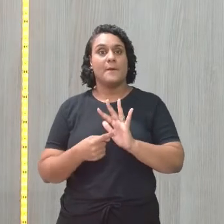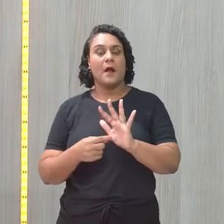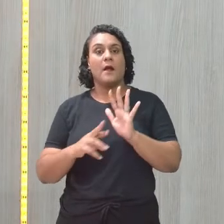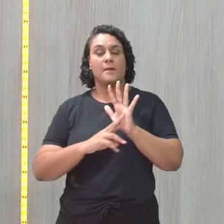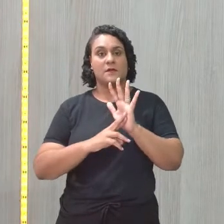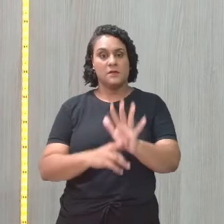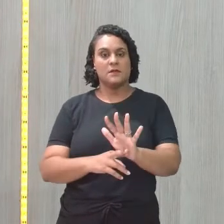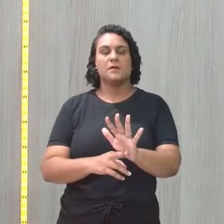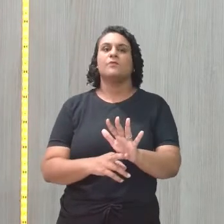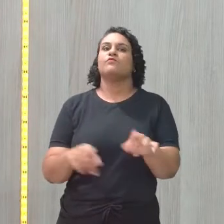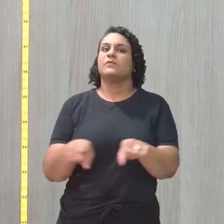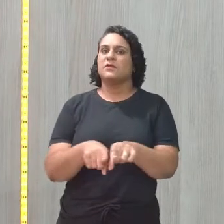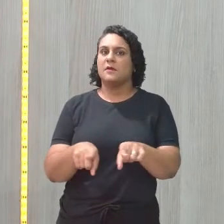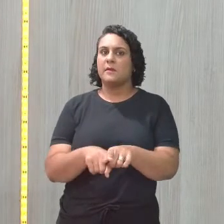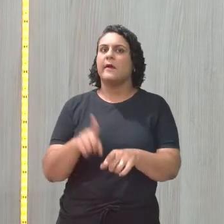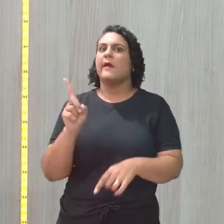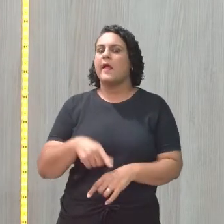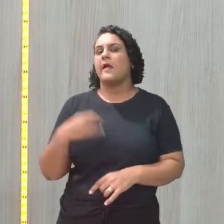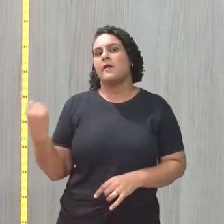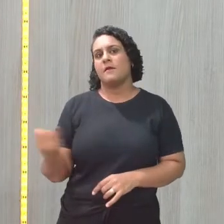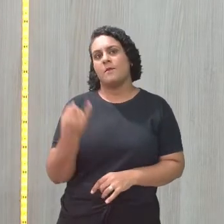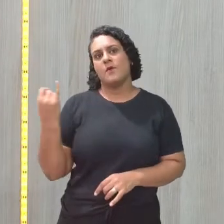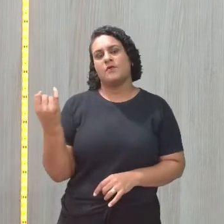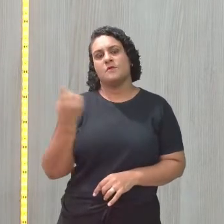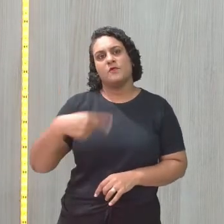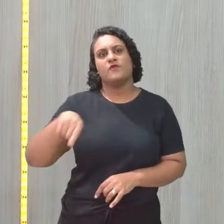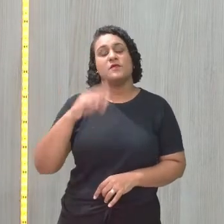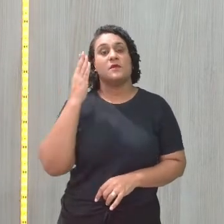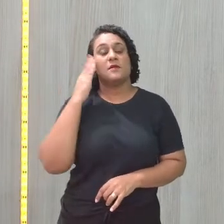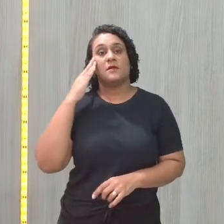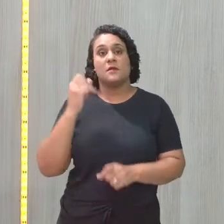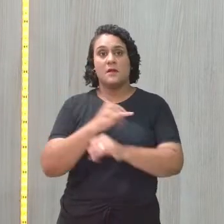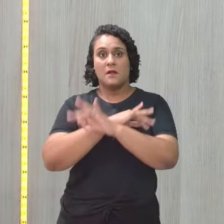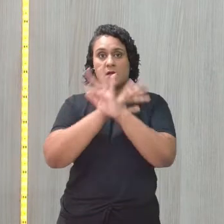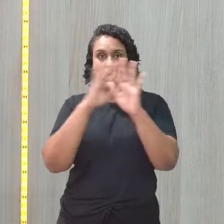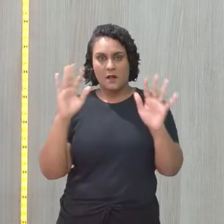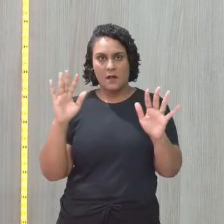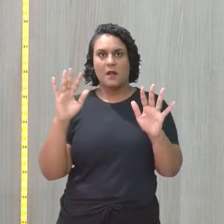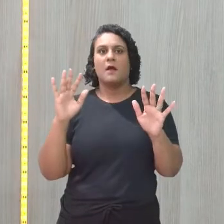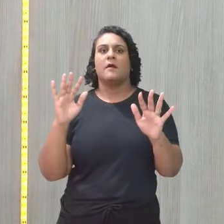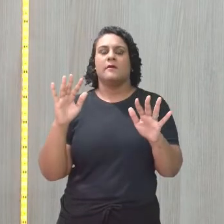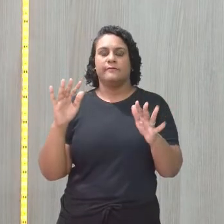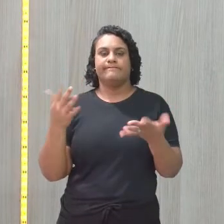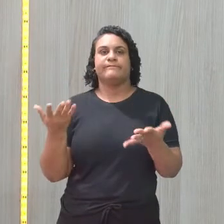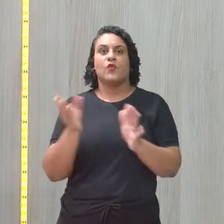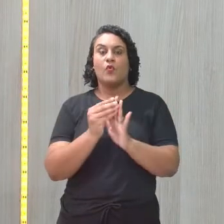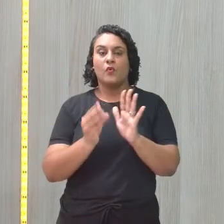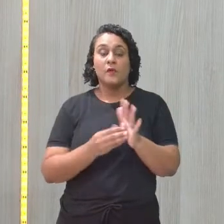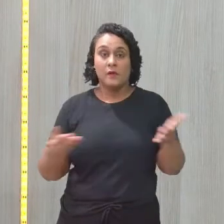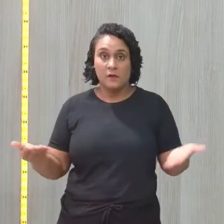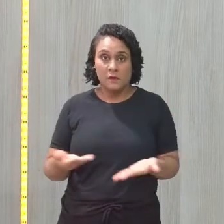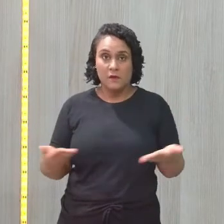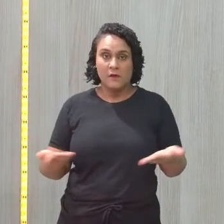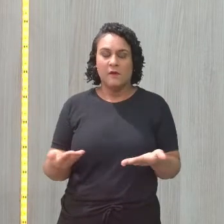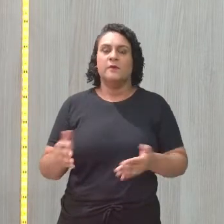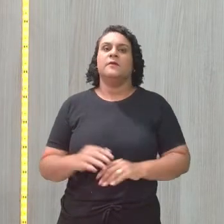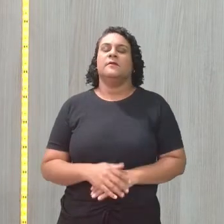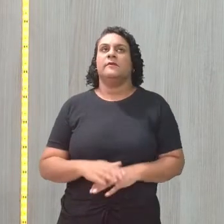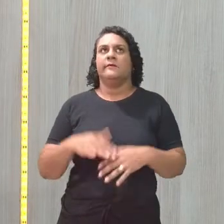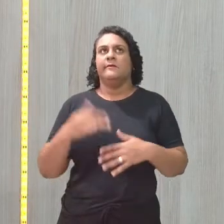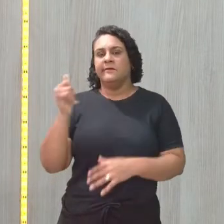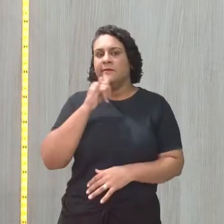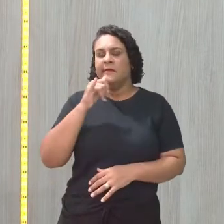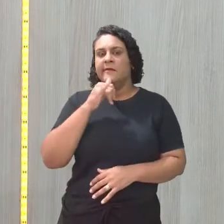cada tópico desse é bastante importante para que você entenda o que vai acontecer hoje, certo? Então, quando a gente encontra lá, por